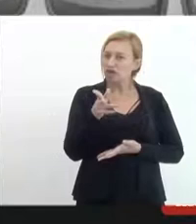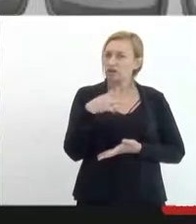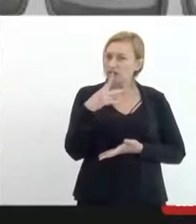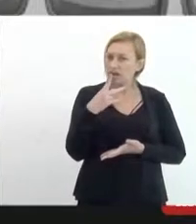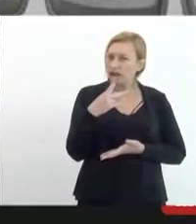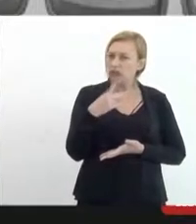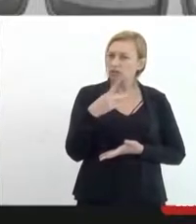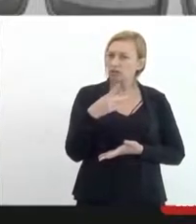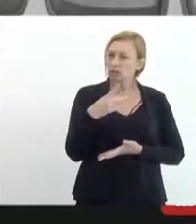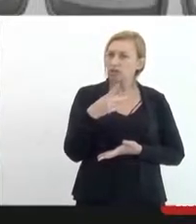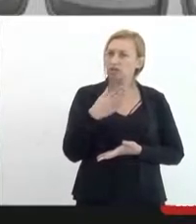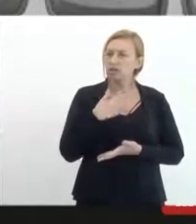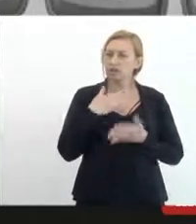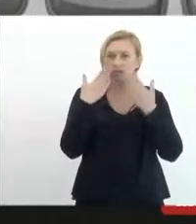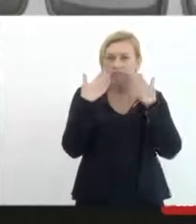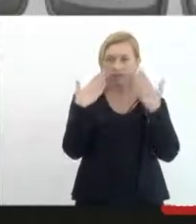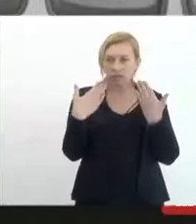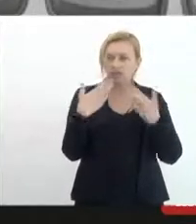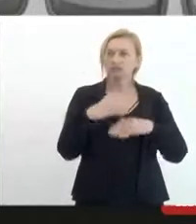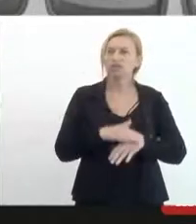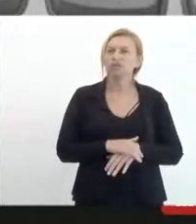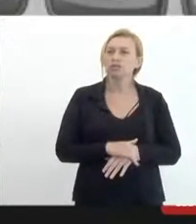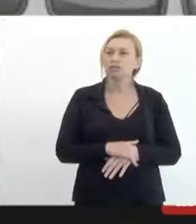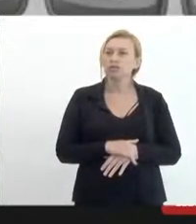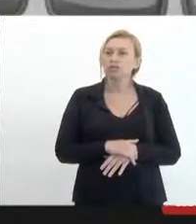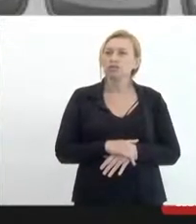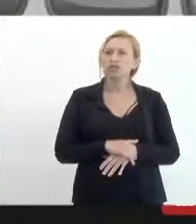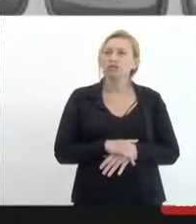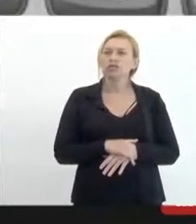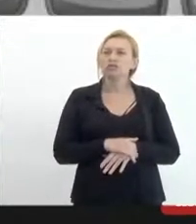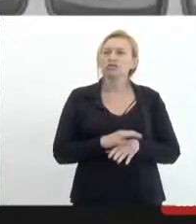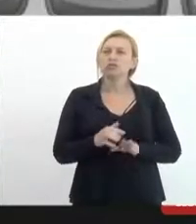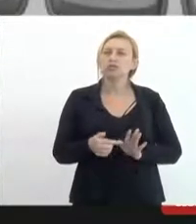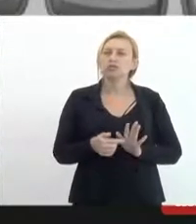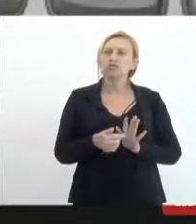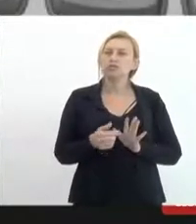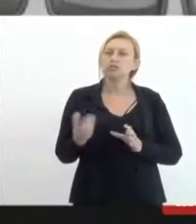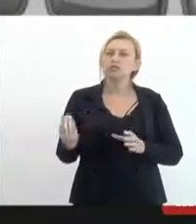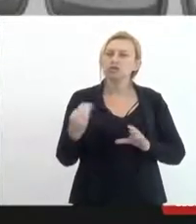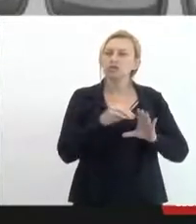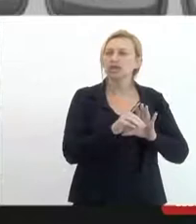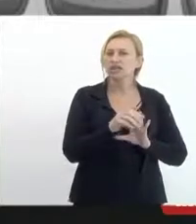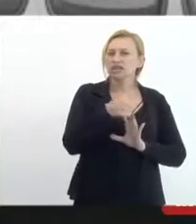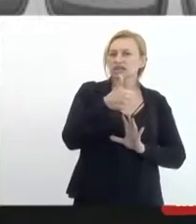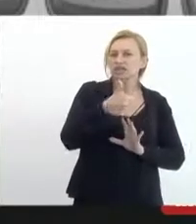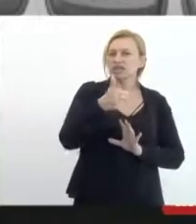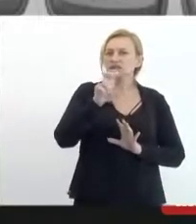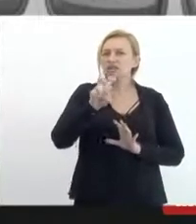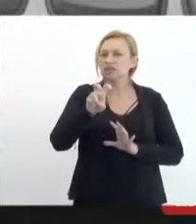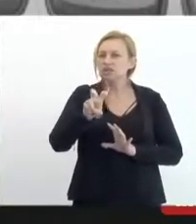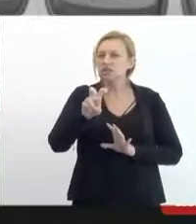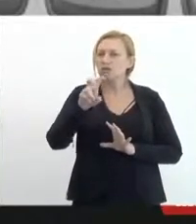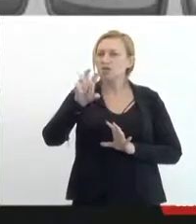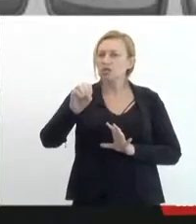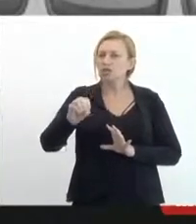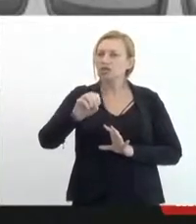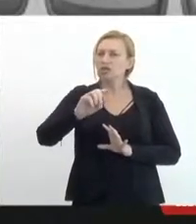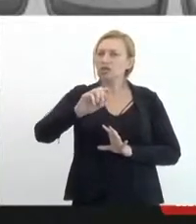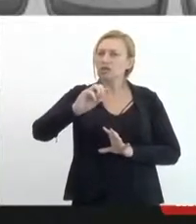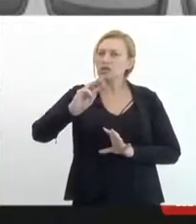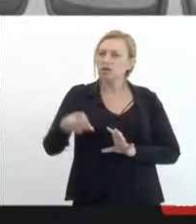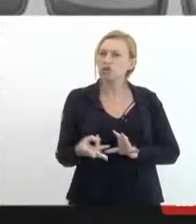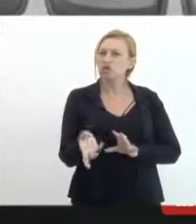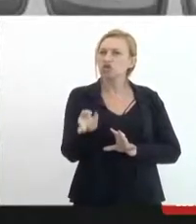meu, na minha apresentação, adicionando aí cerca de 150 milhões de reais a